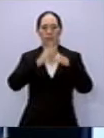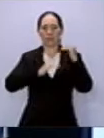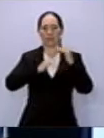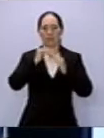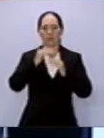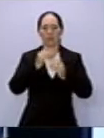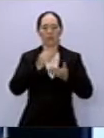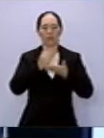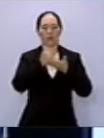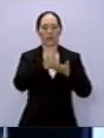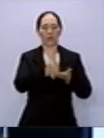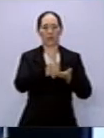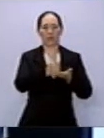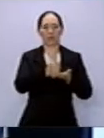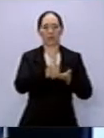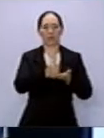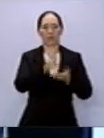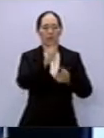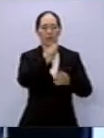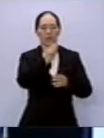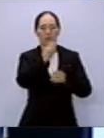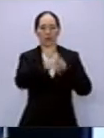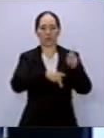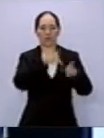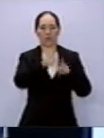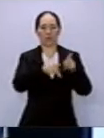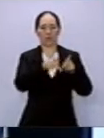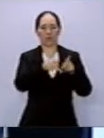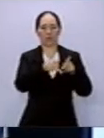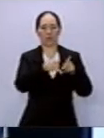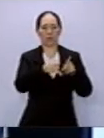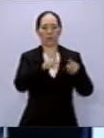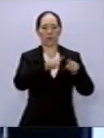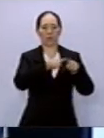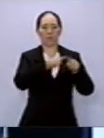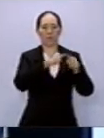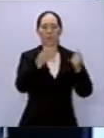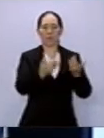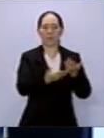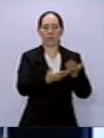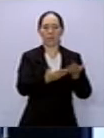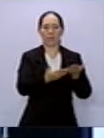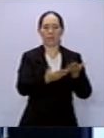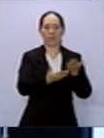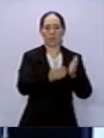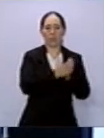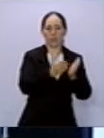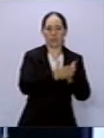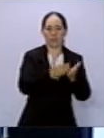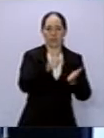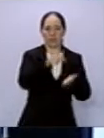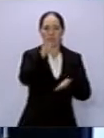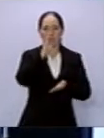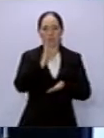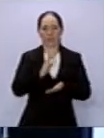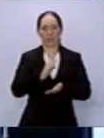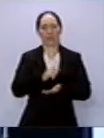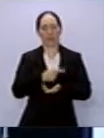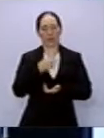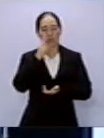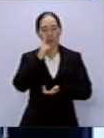médicos para atender fundamentalmente as populações da população mais carente do Brasil eu sou